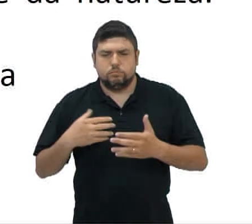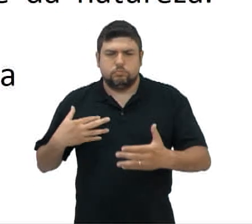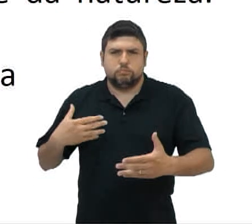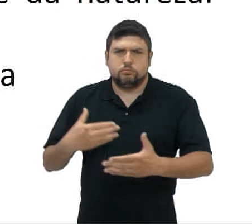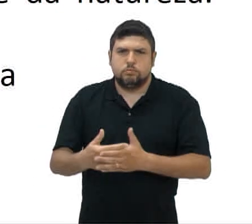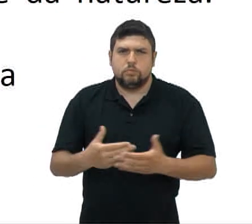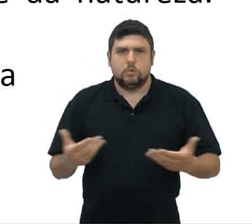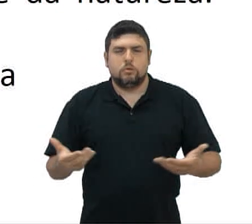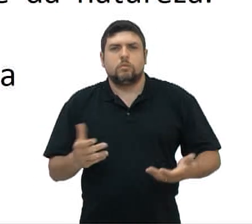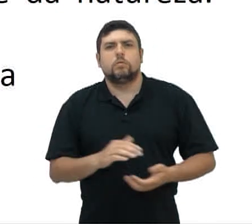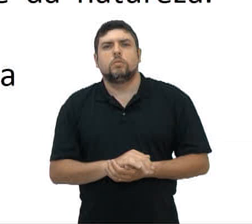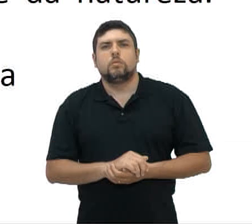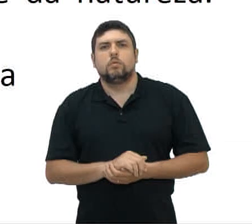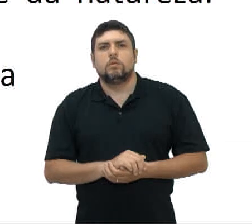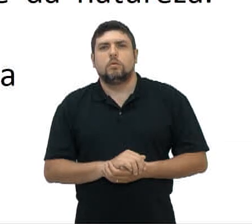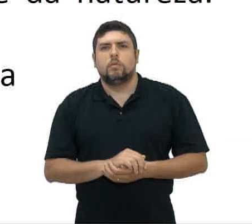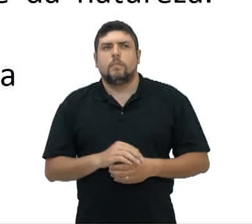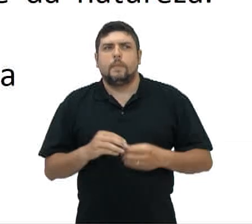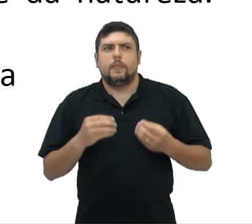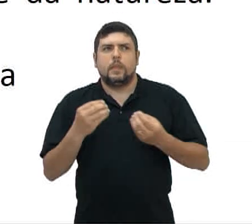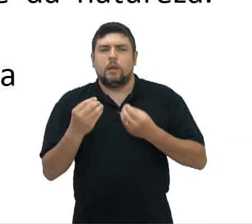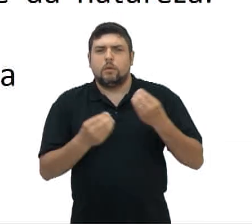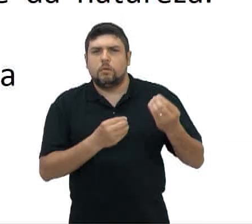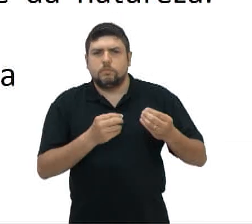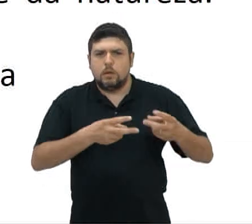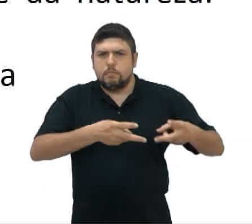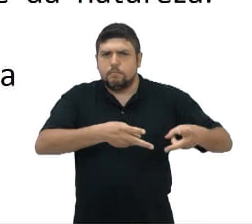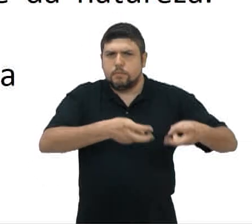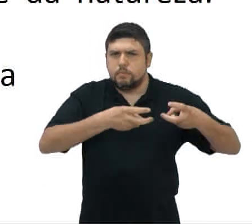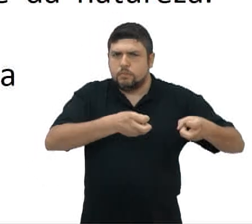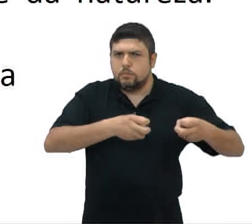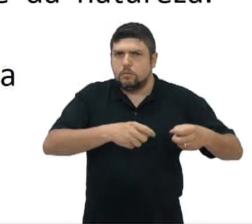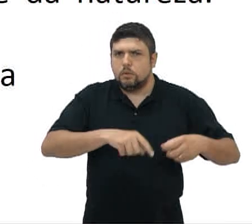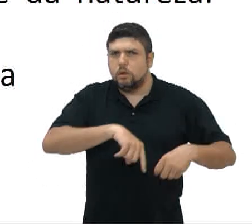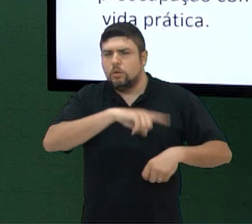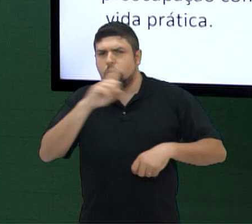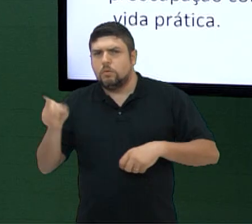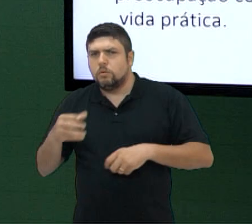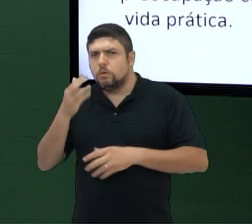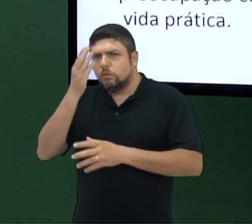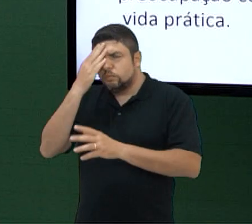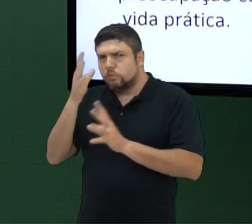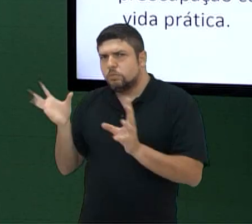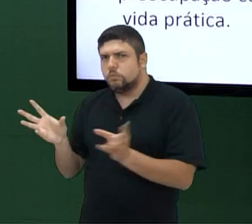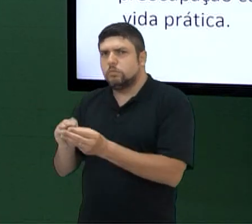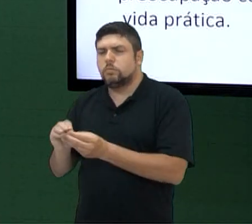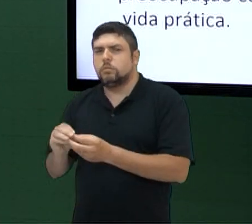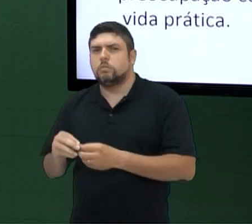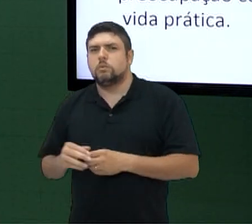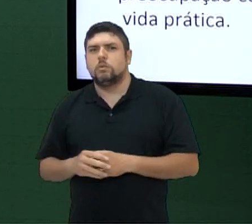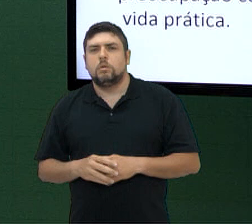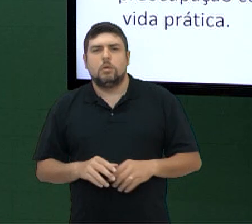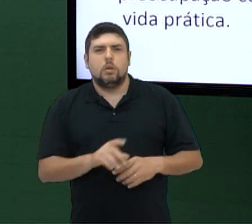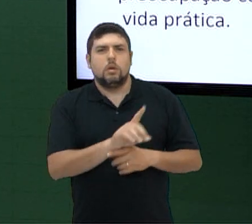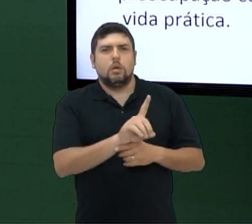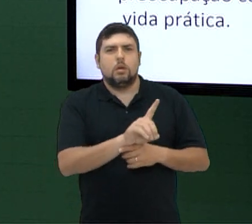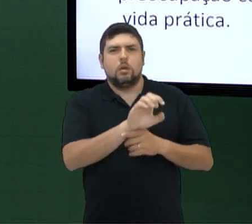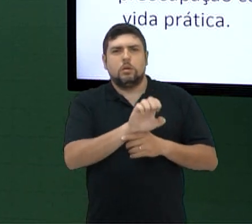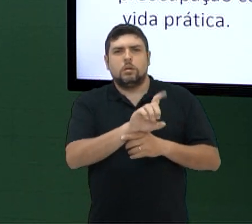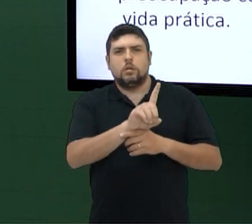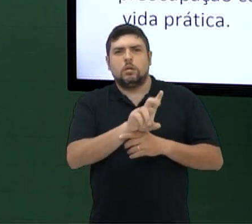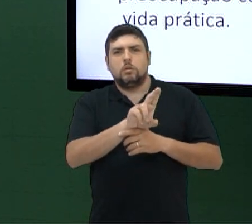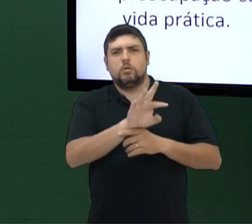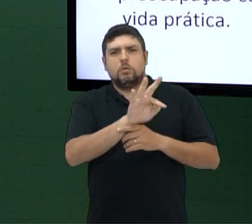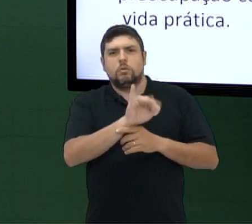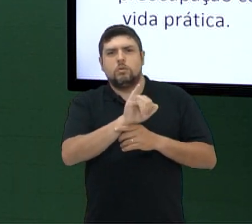né? Um deles é o dedutivo e o outro é o indutivo. Então, qual que é a grande diferença? No dedutivo, o que